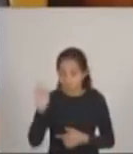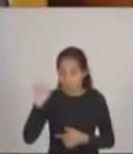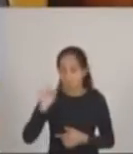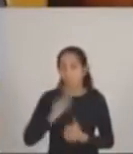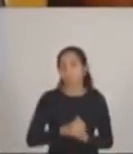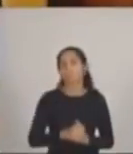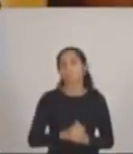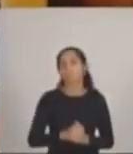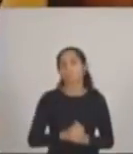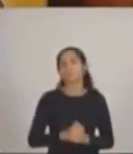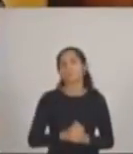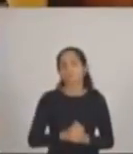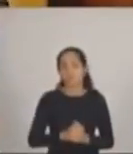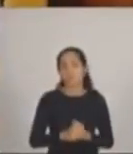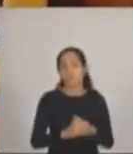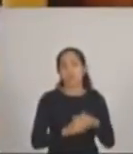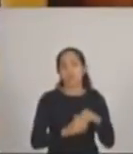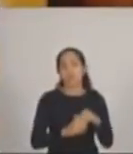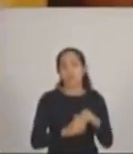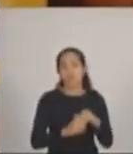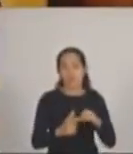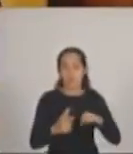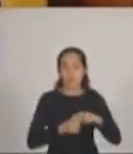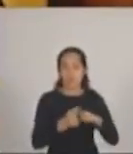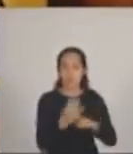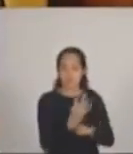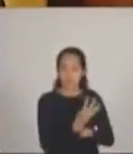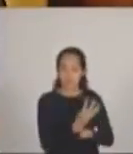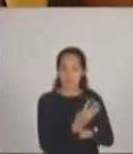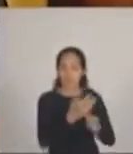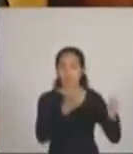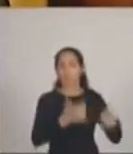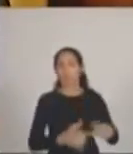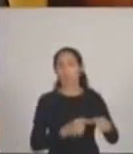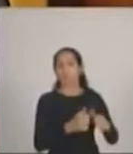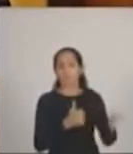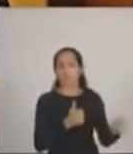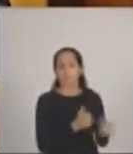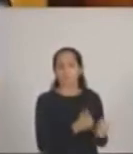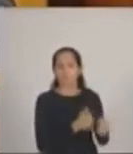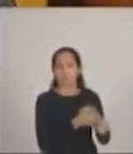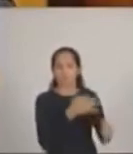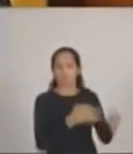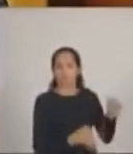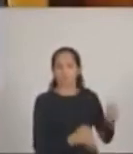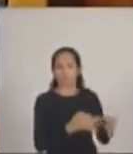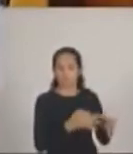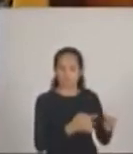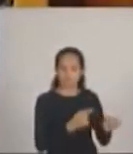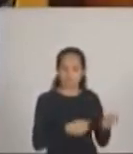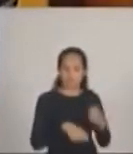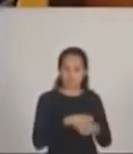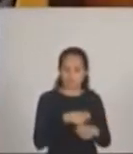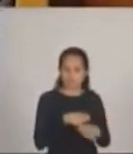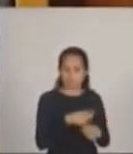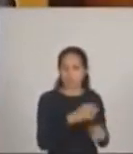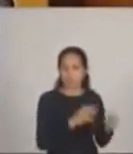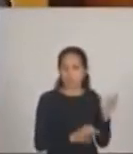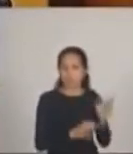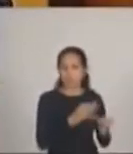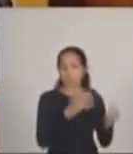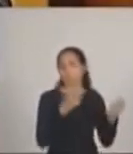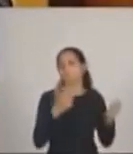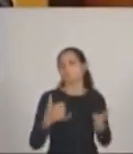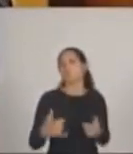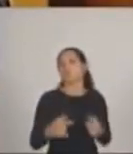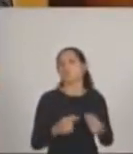E diz no seu artigo 4º que o Tribunal de Justiça, para efeito de administração judiciária,